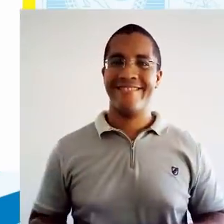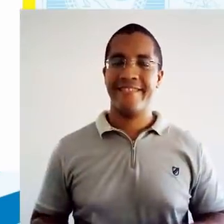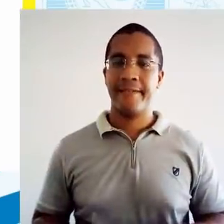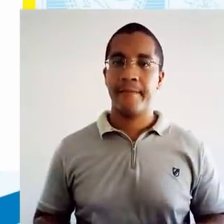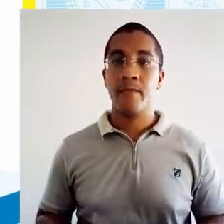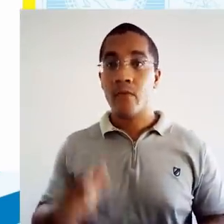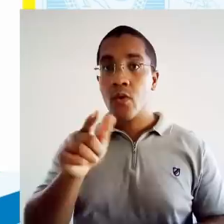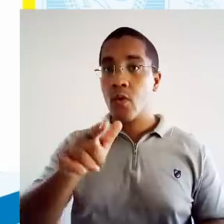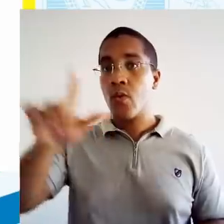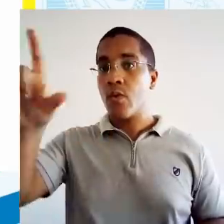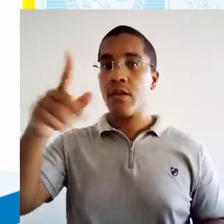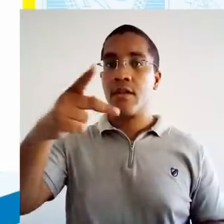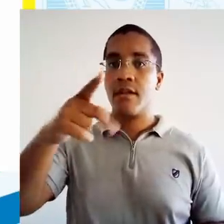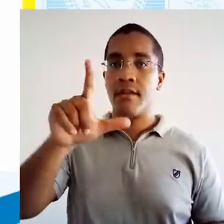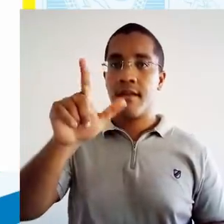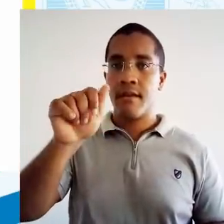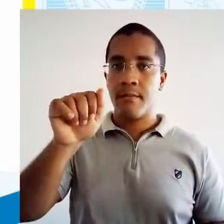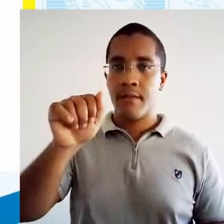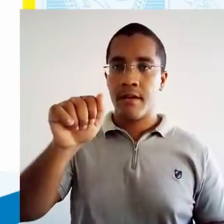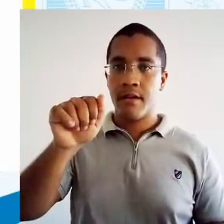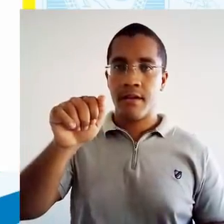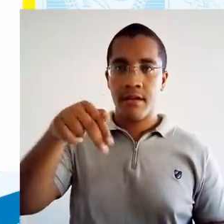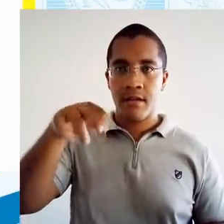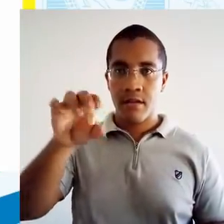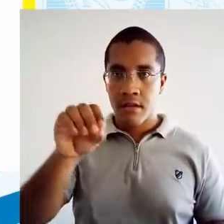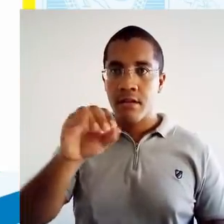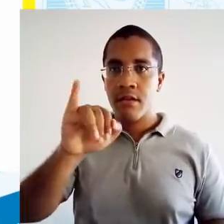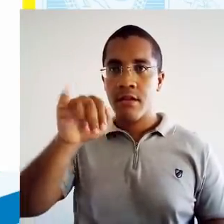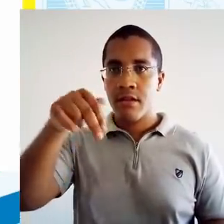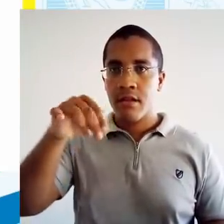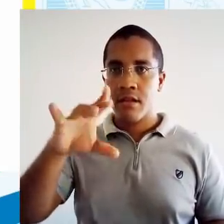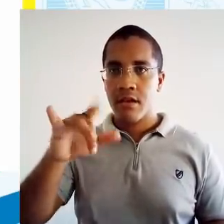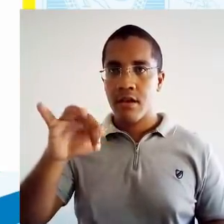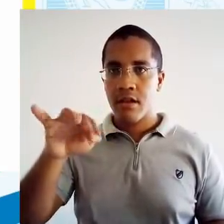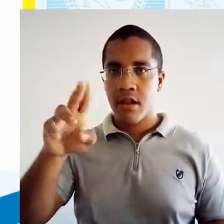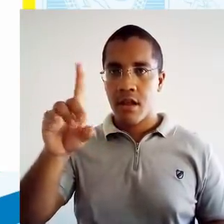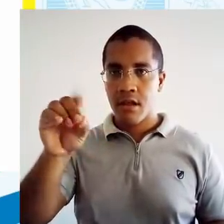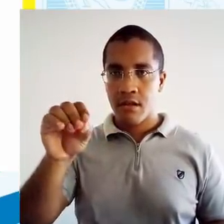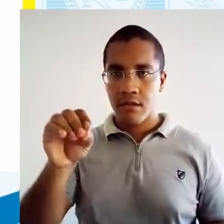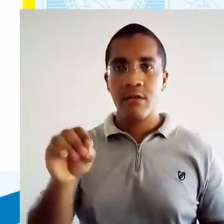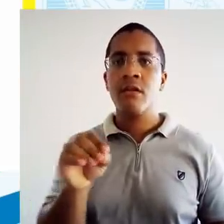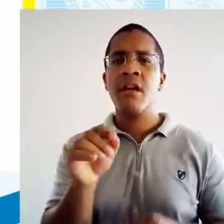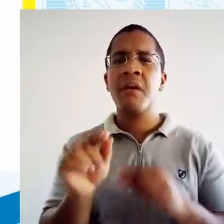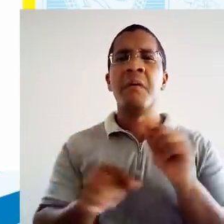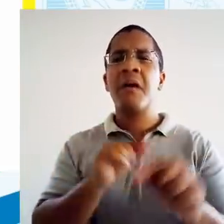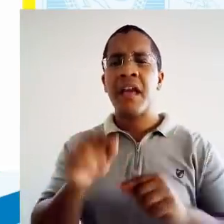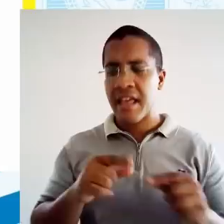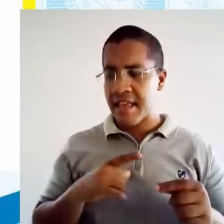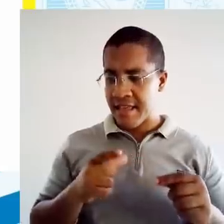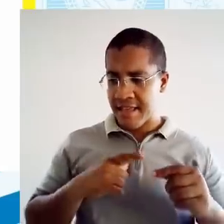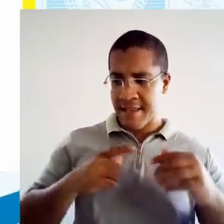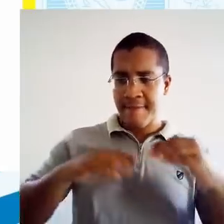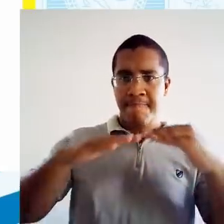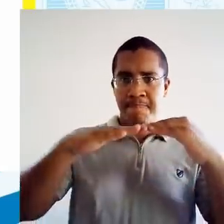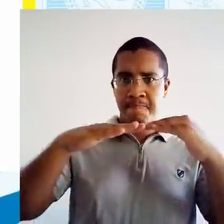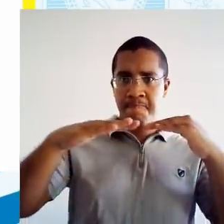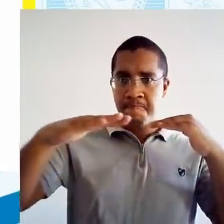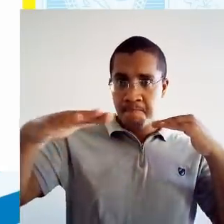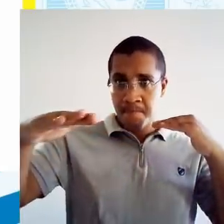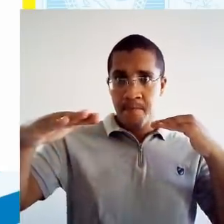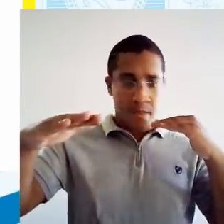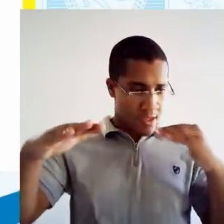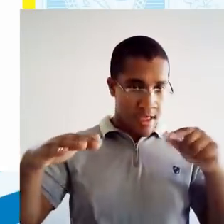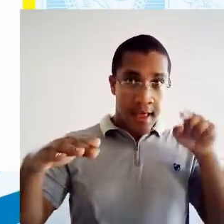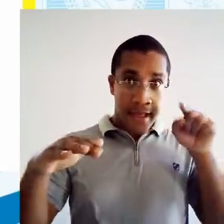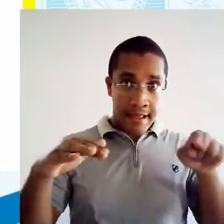a gente tem o que a gente chama de plano inclinado, que é uma superfície que é plana, cujos pontos de início e